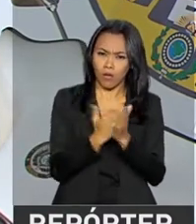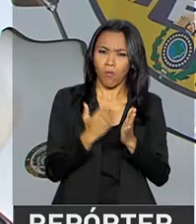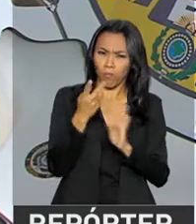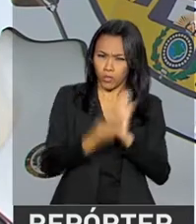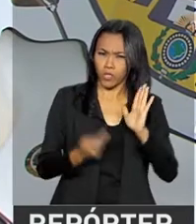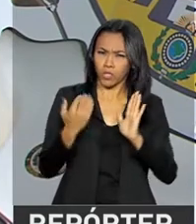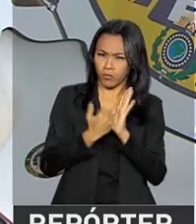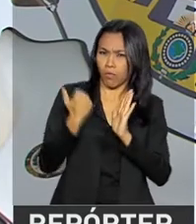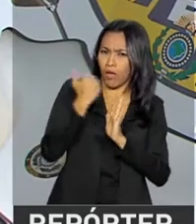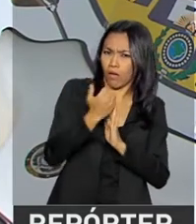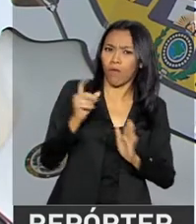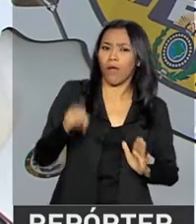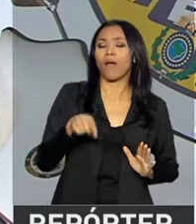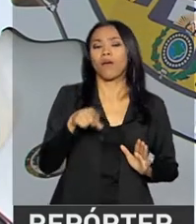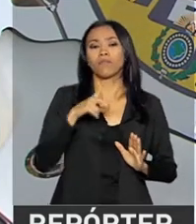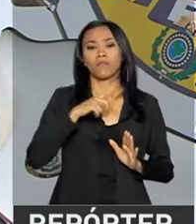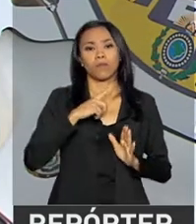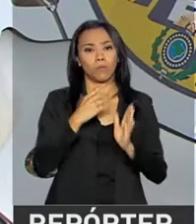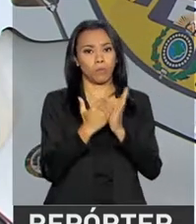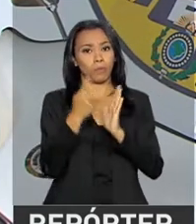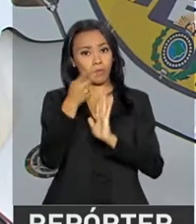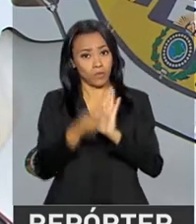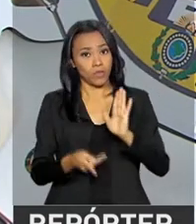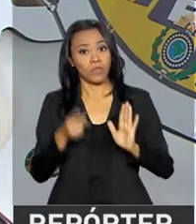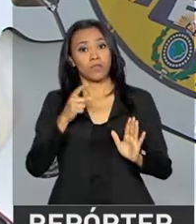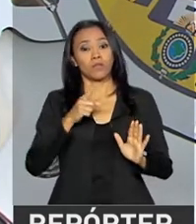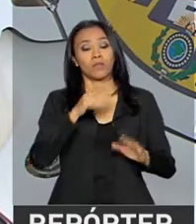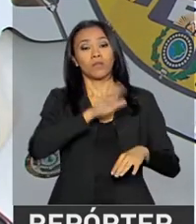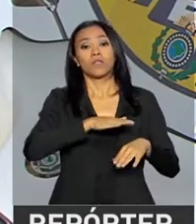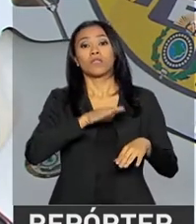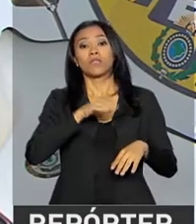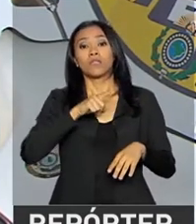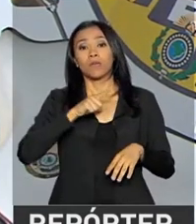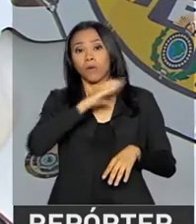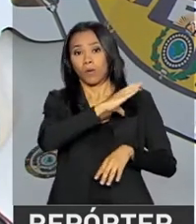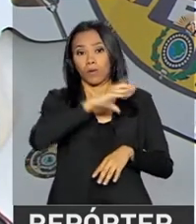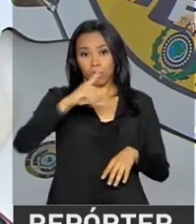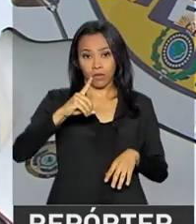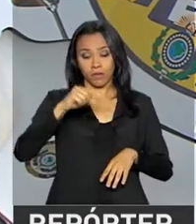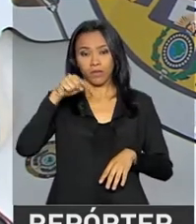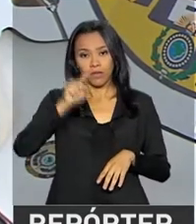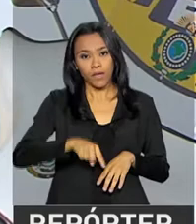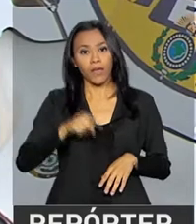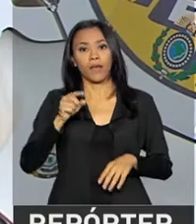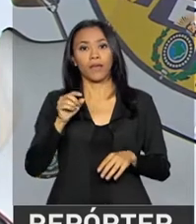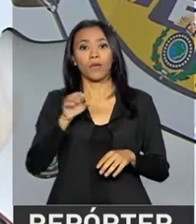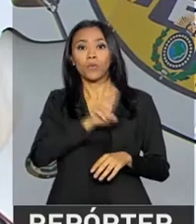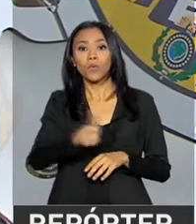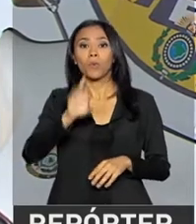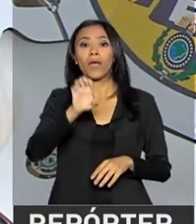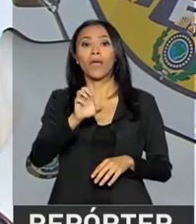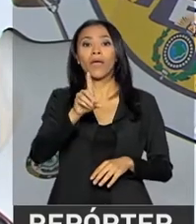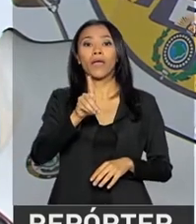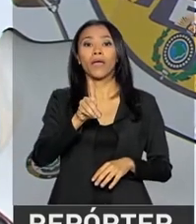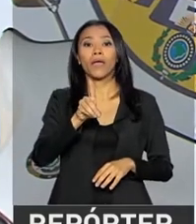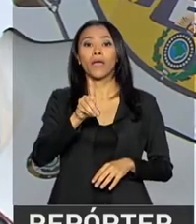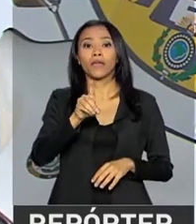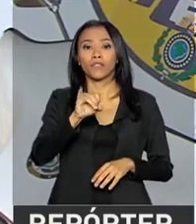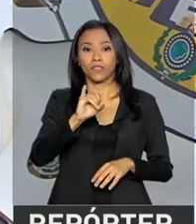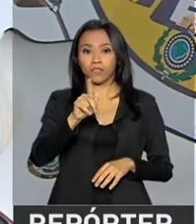maior semana nena esse plano onde a gente dentro da prf denominamos como operação é de a nossa ação